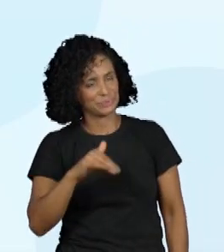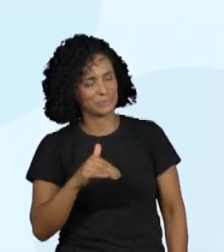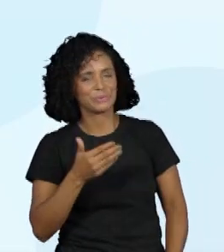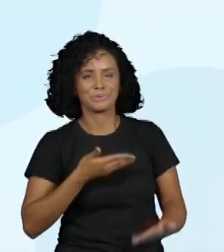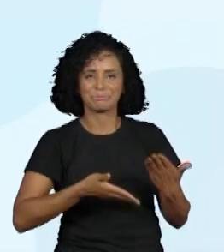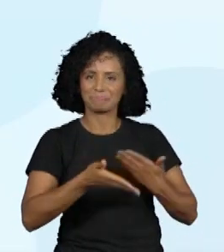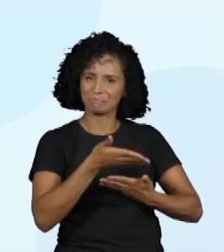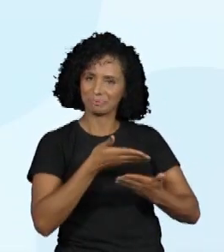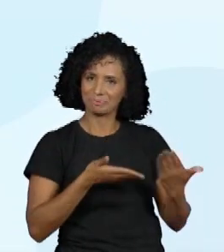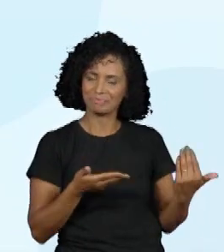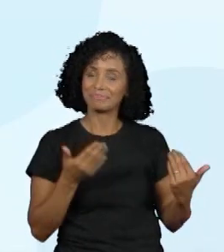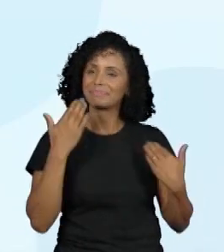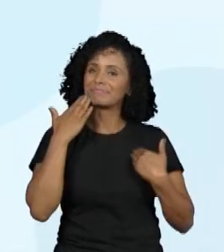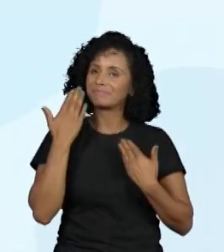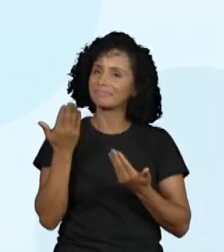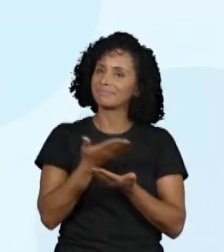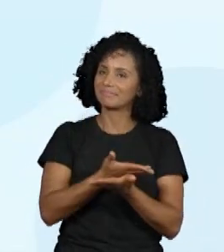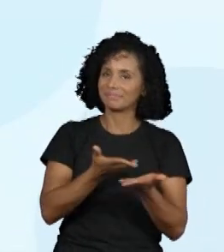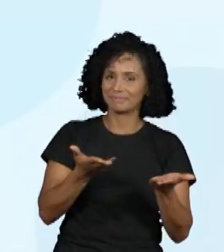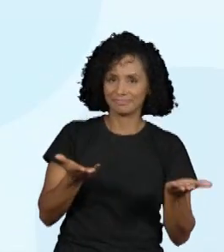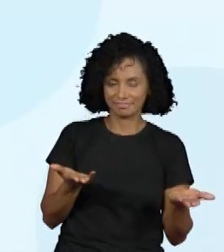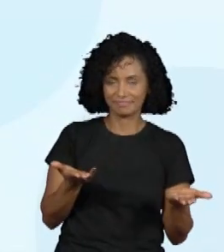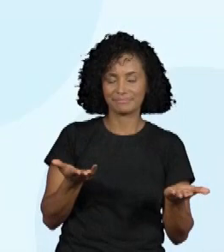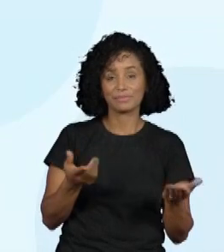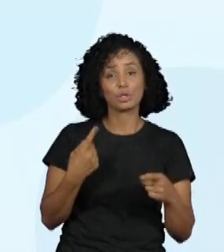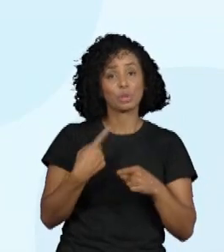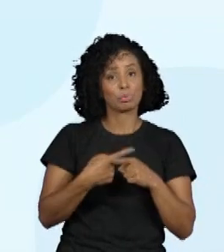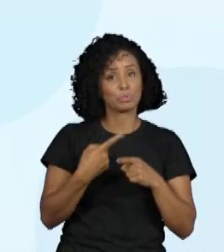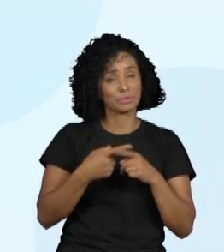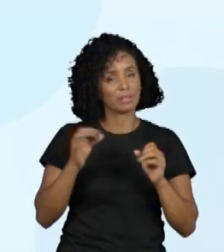participação. Obrigada a você também por